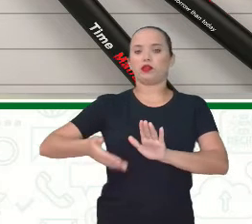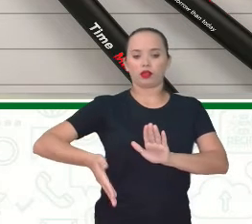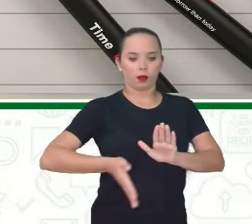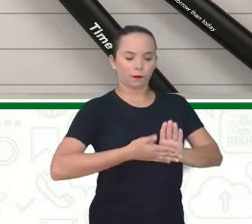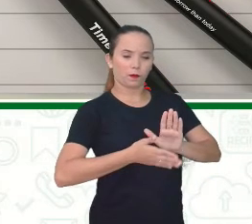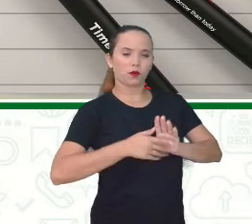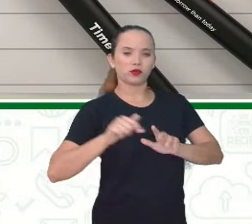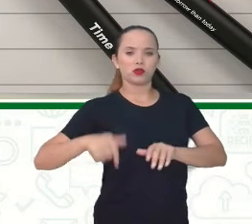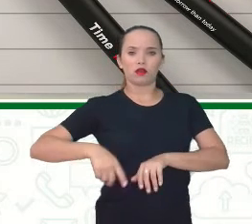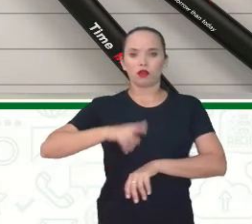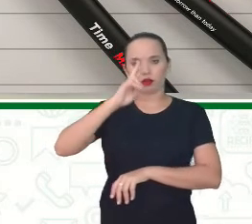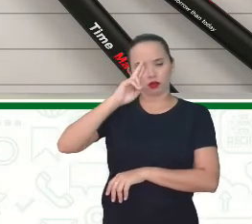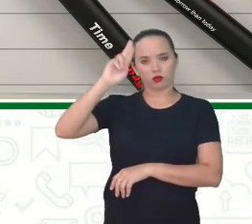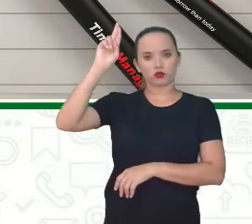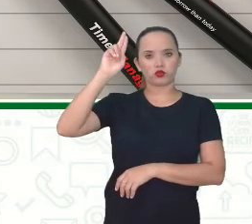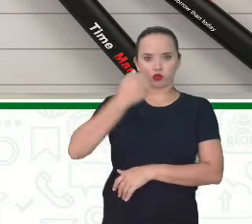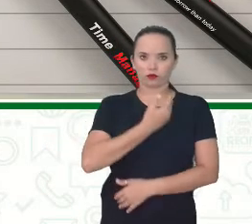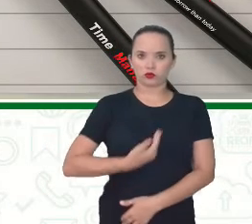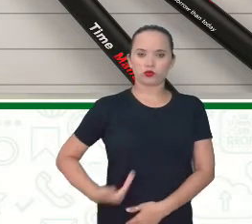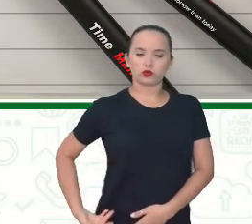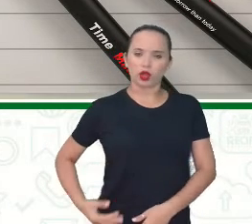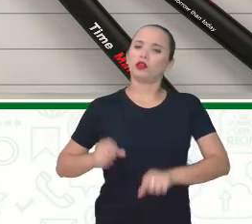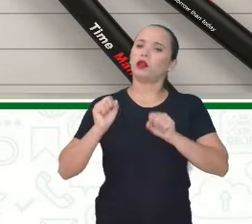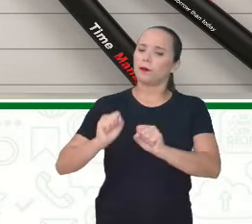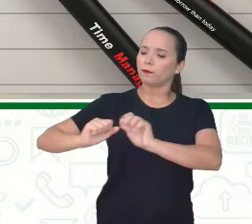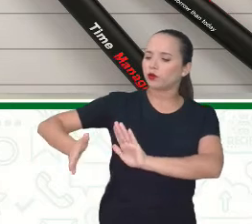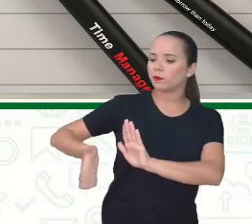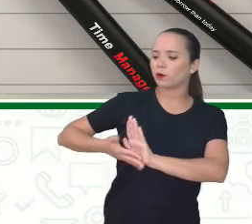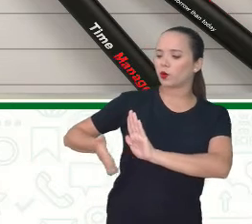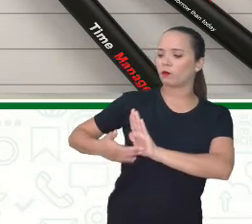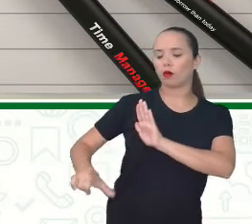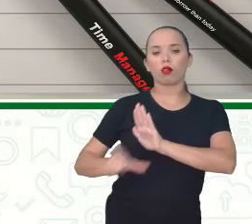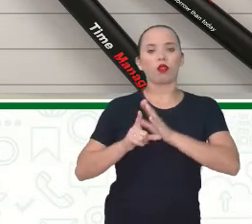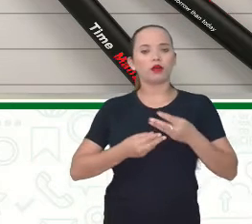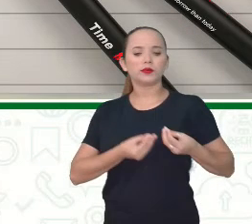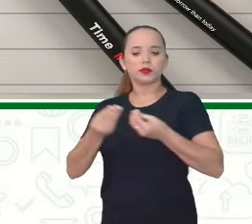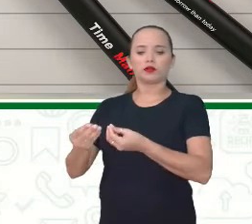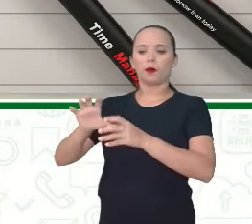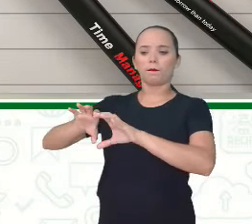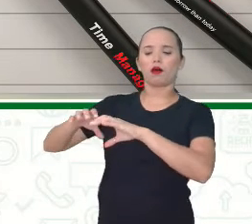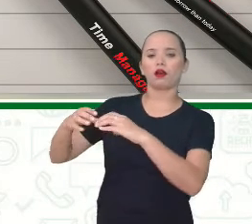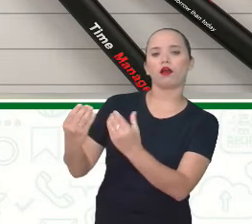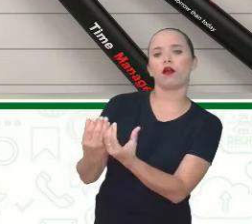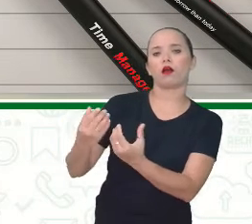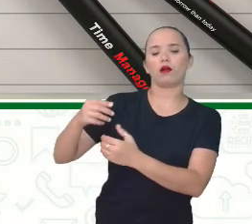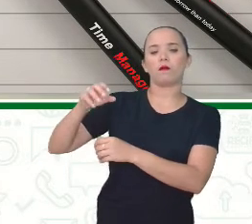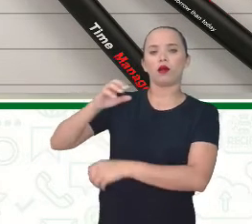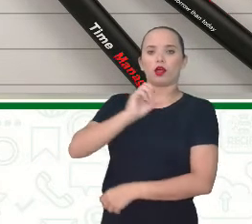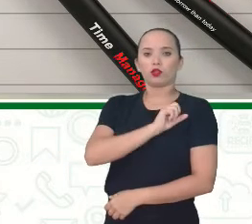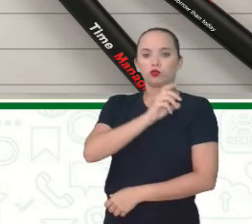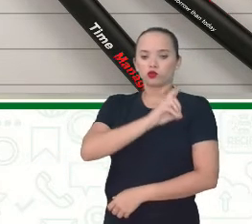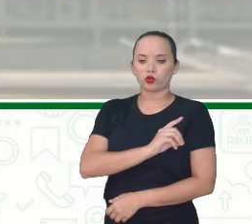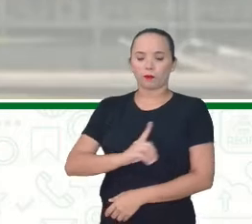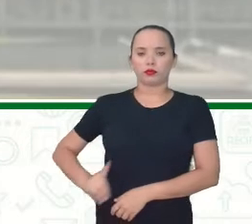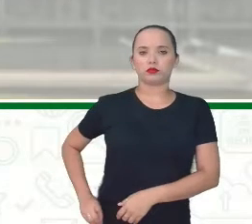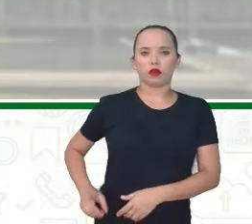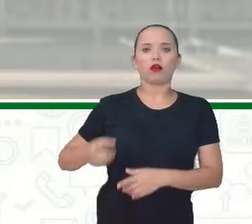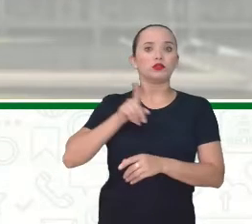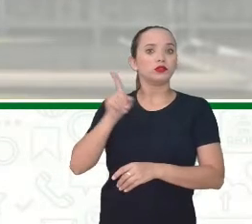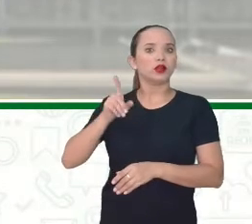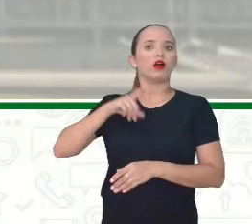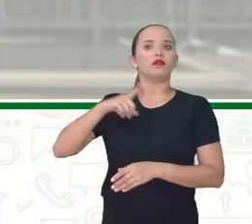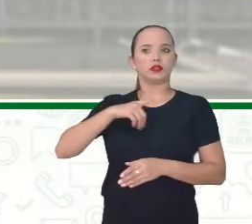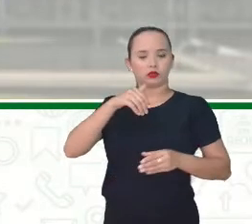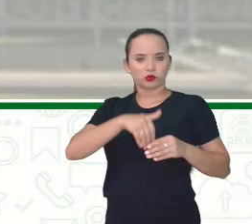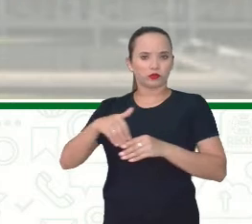né, a partir dos seus secretários, né, para a Câmara dos Deputados ou Senado, e lá essas leis são